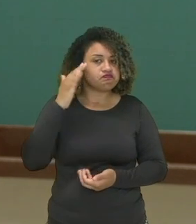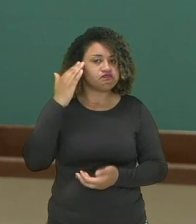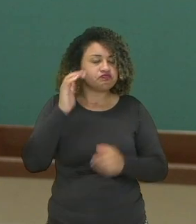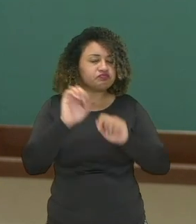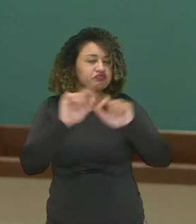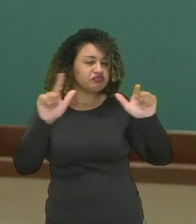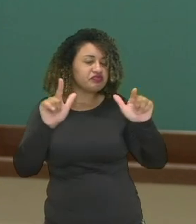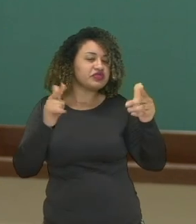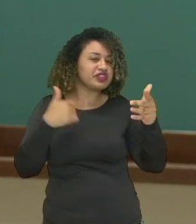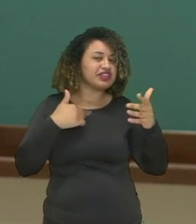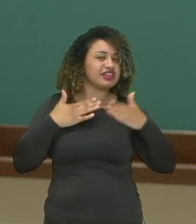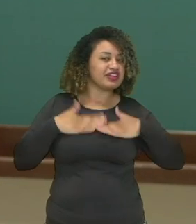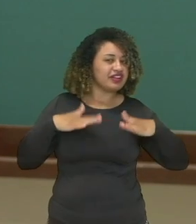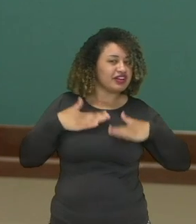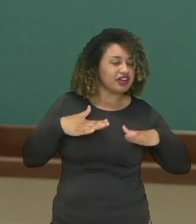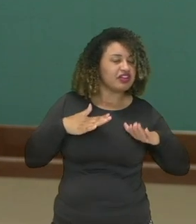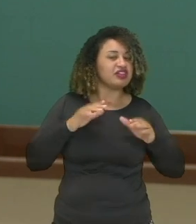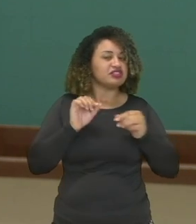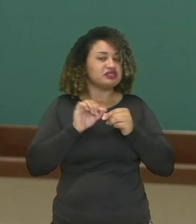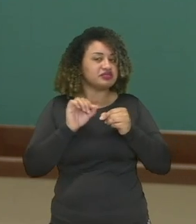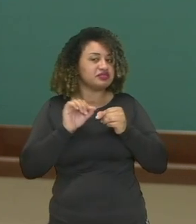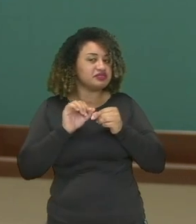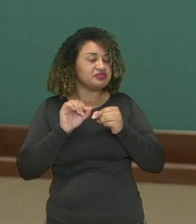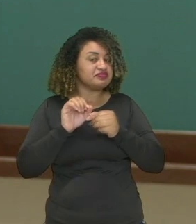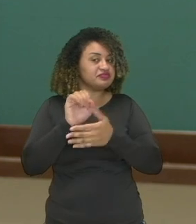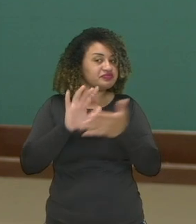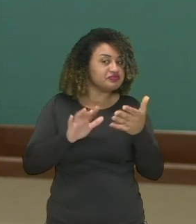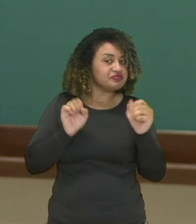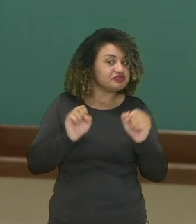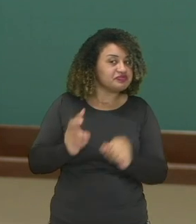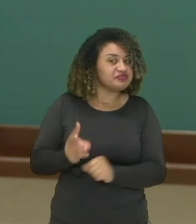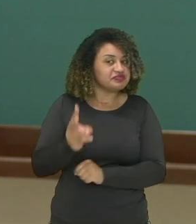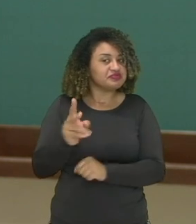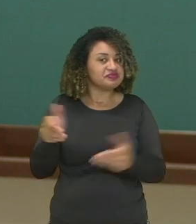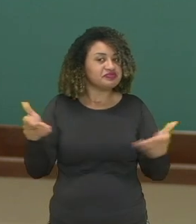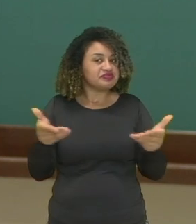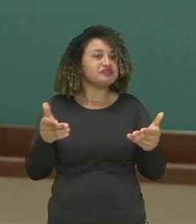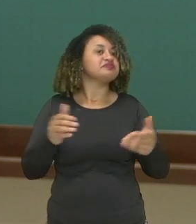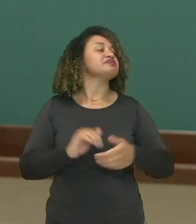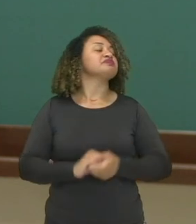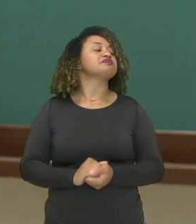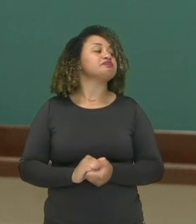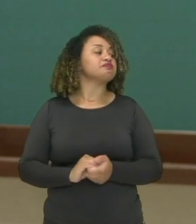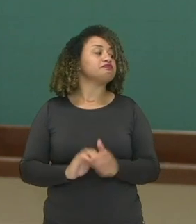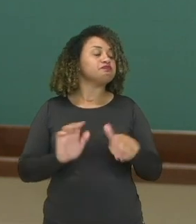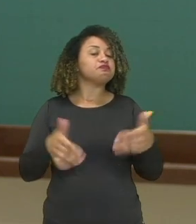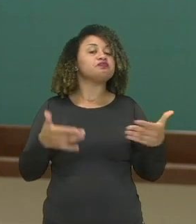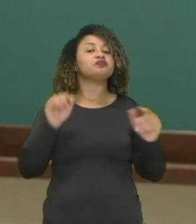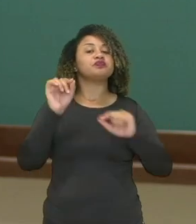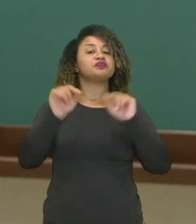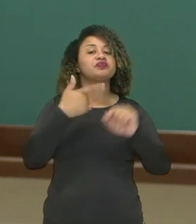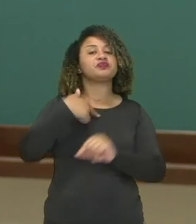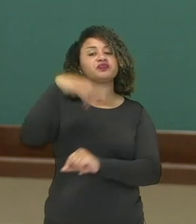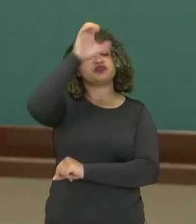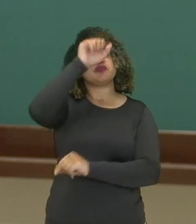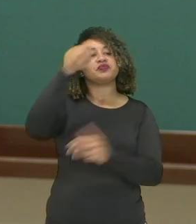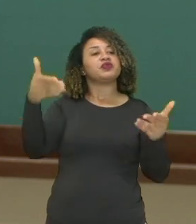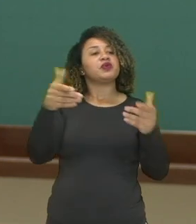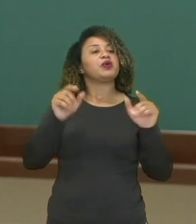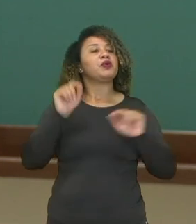De acordo? Tranquilos? Podemos seguir? Então, o que nós aprendemos